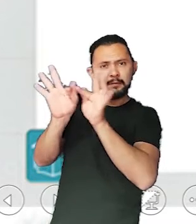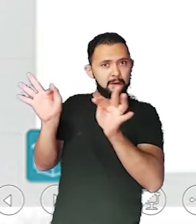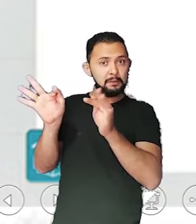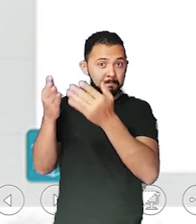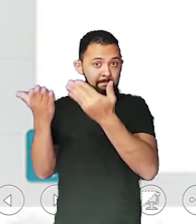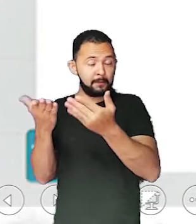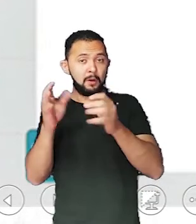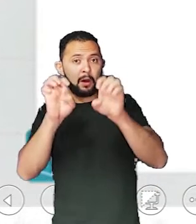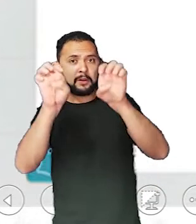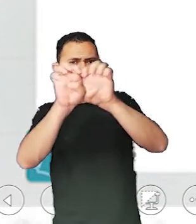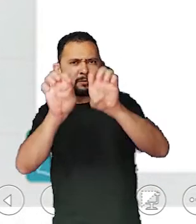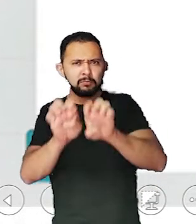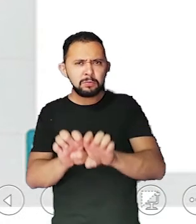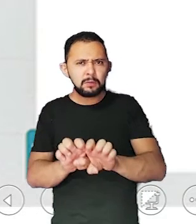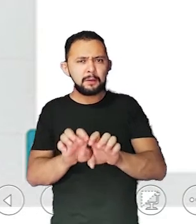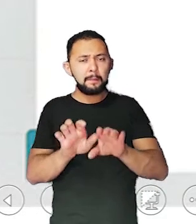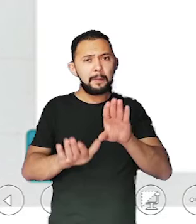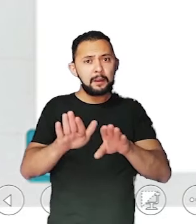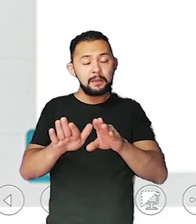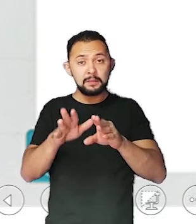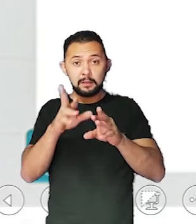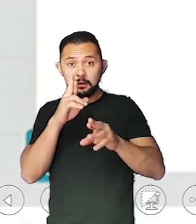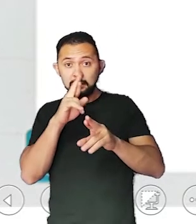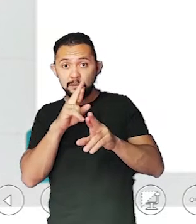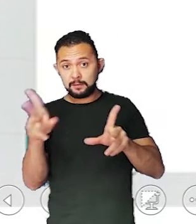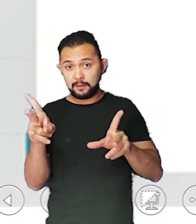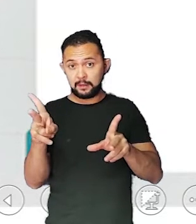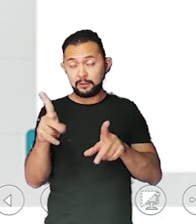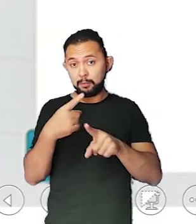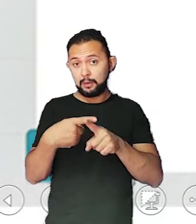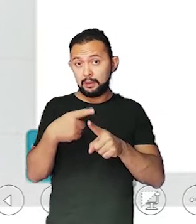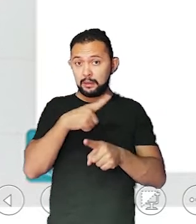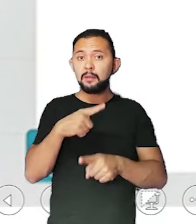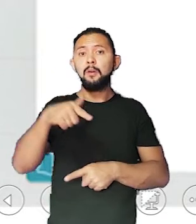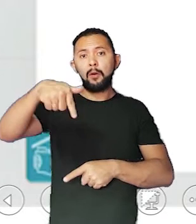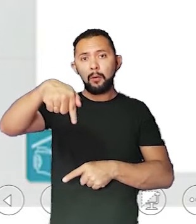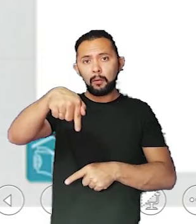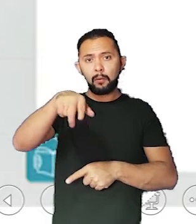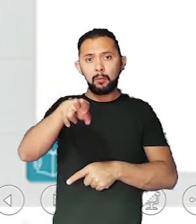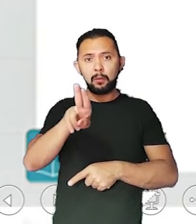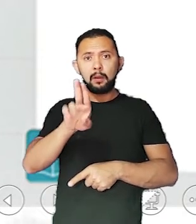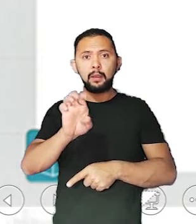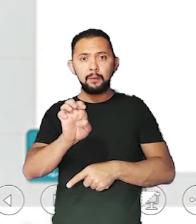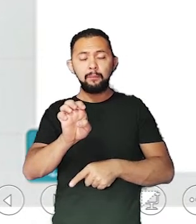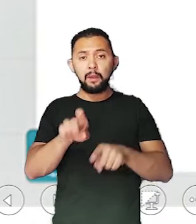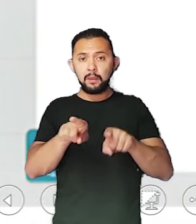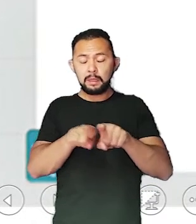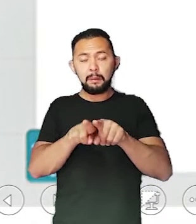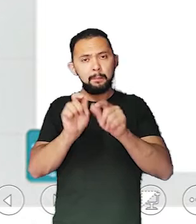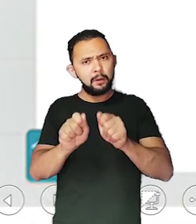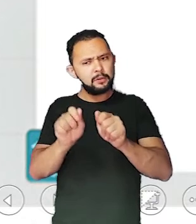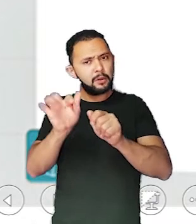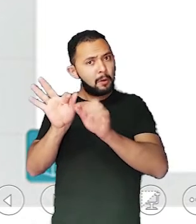que na estrutura aqui é diferente. Nessa estrutura aparece esse que e nós podemos sublinhar tudo isso